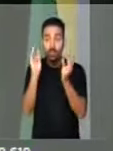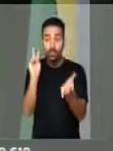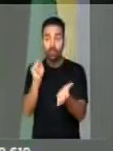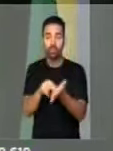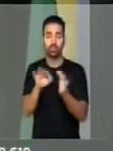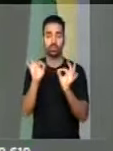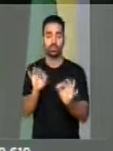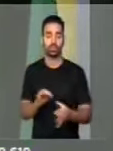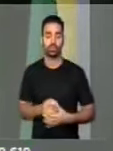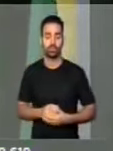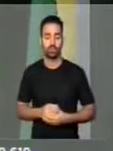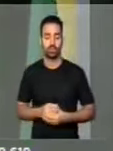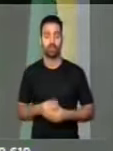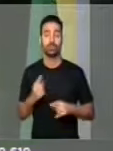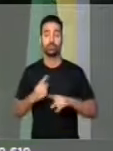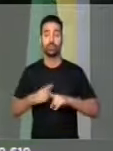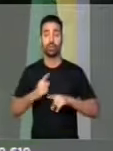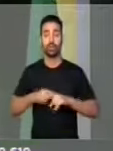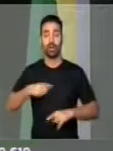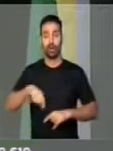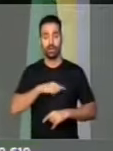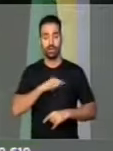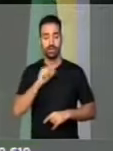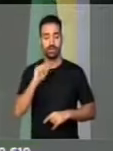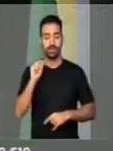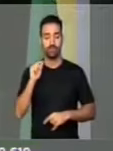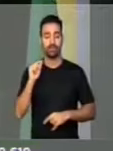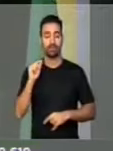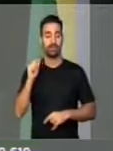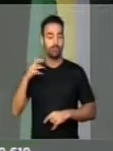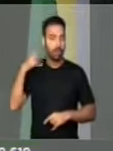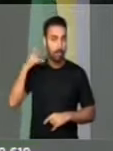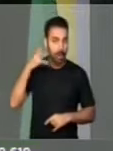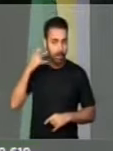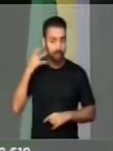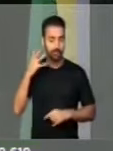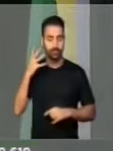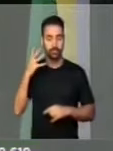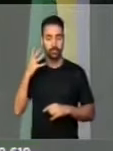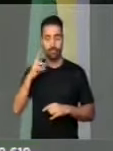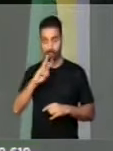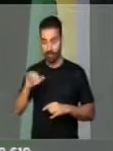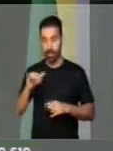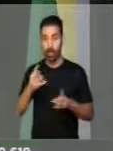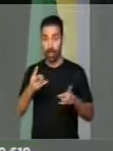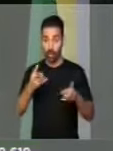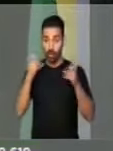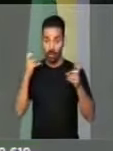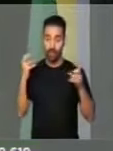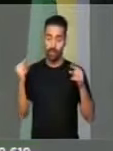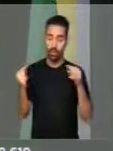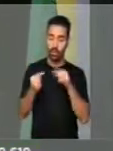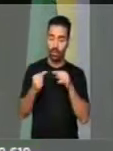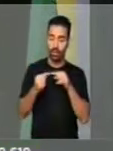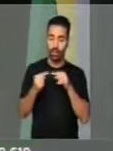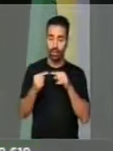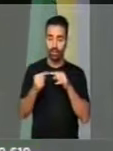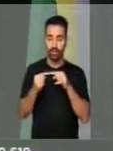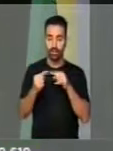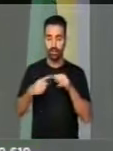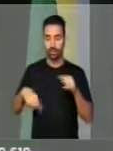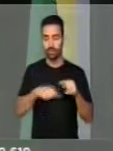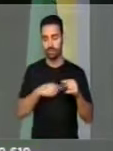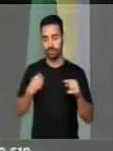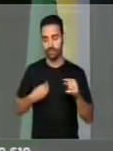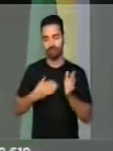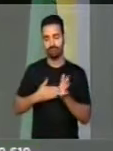vez mais o nosso discurso ele será cobrado para estar linkado com a nossa coerência